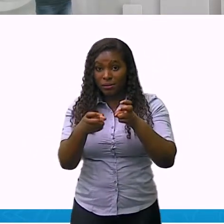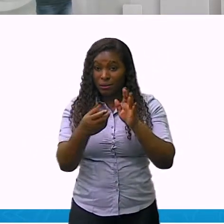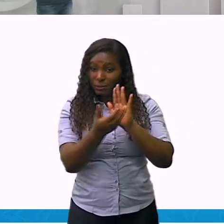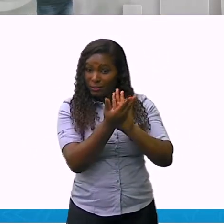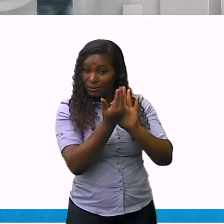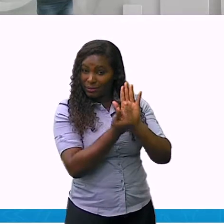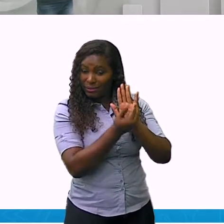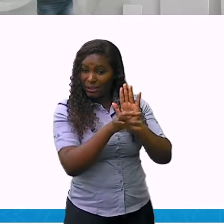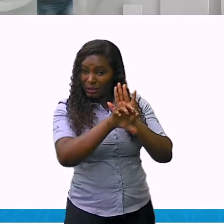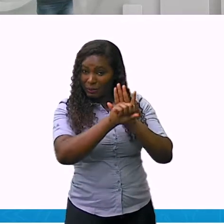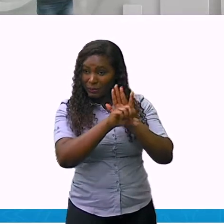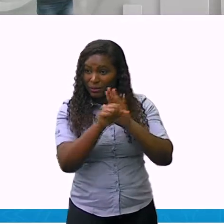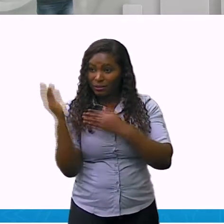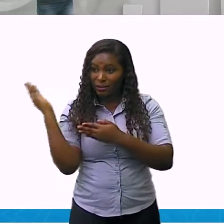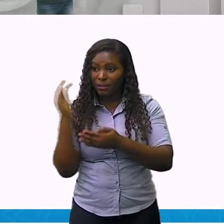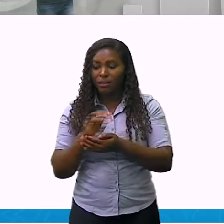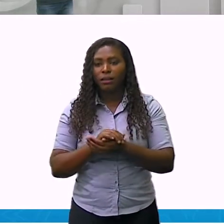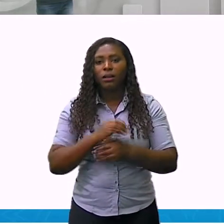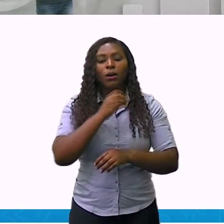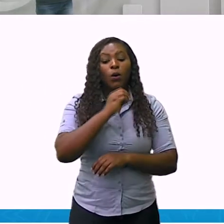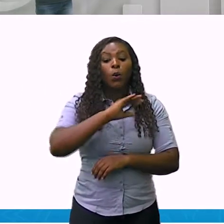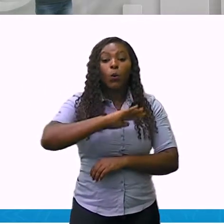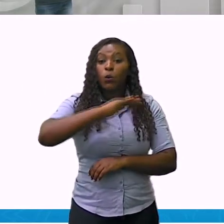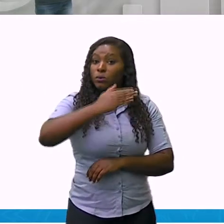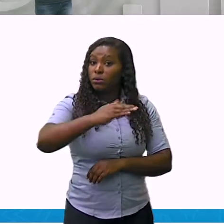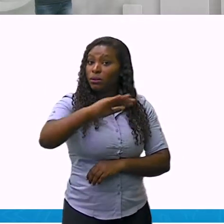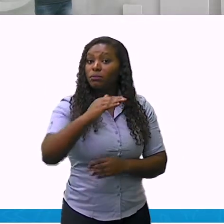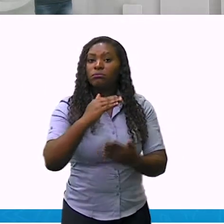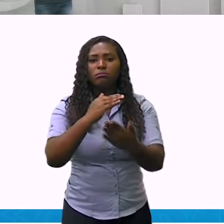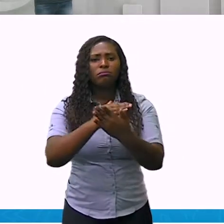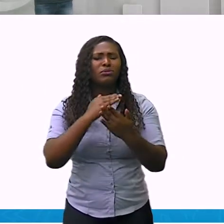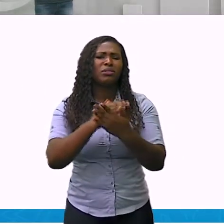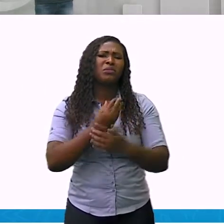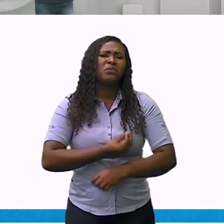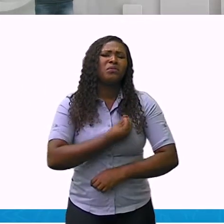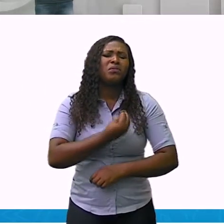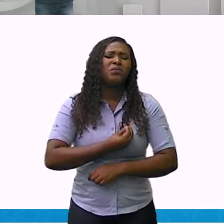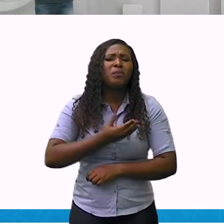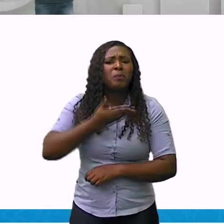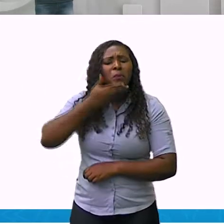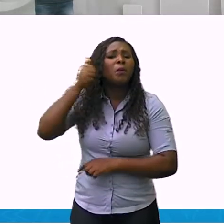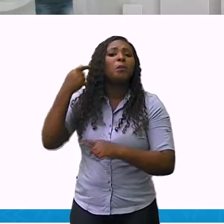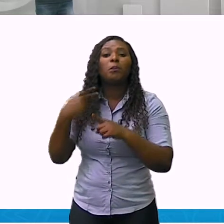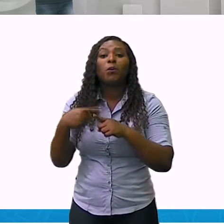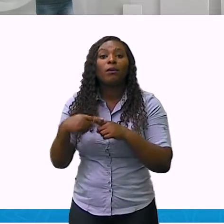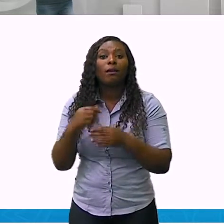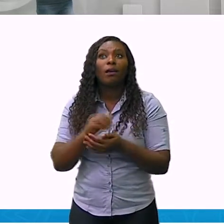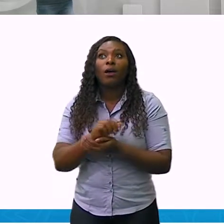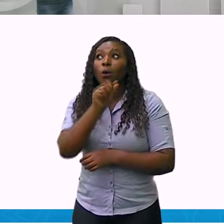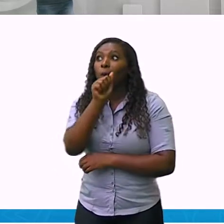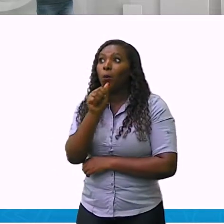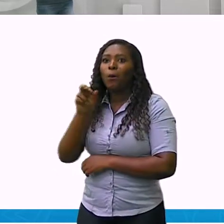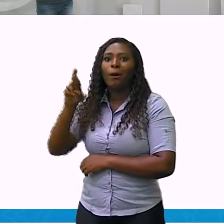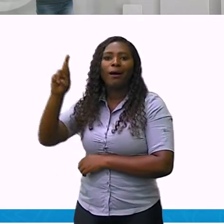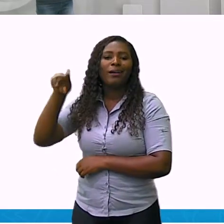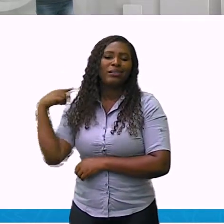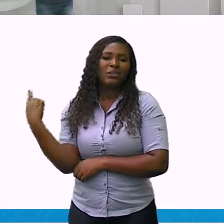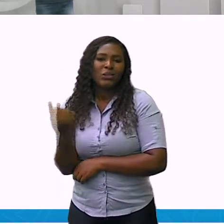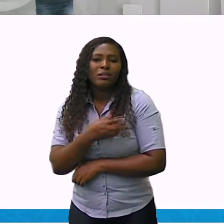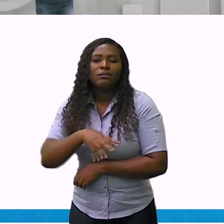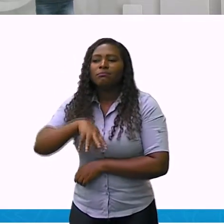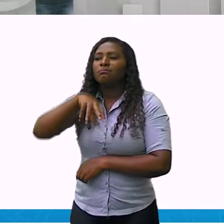melhor e, a partir desta produção do oxigênio, do ar que nós respiramos, a